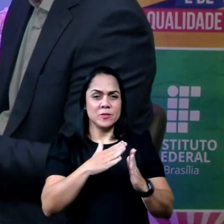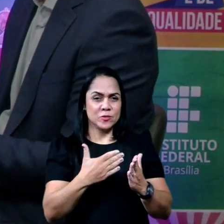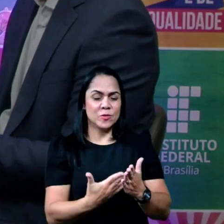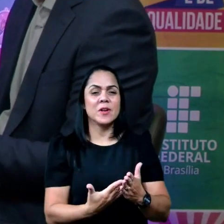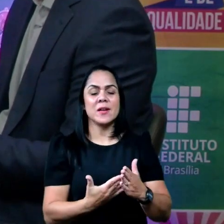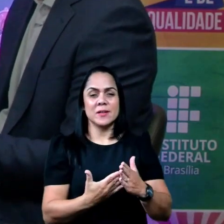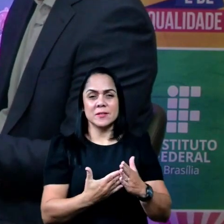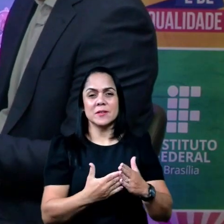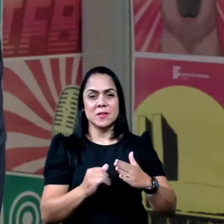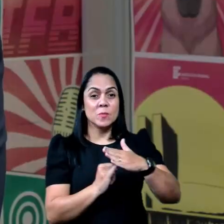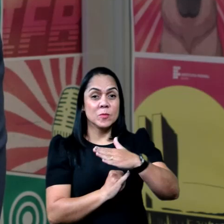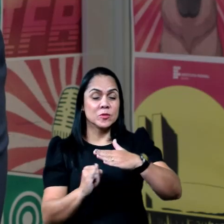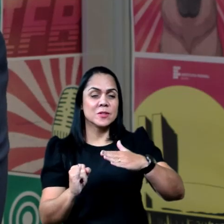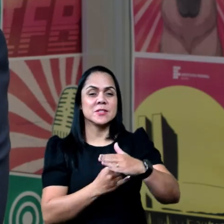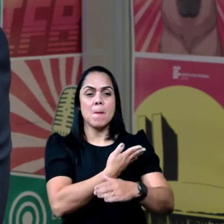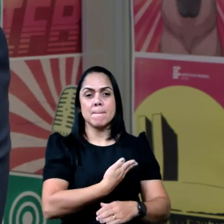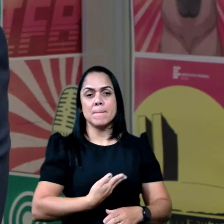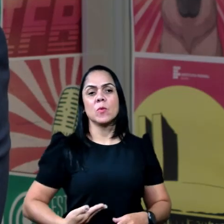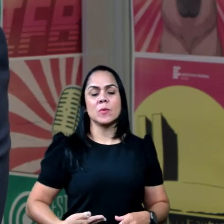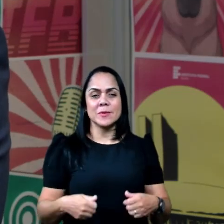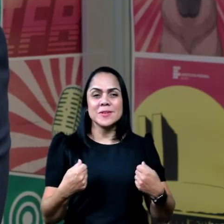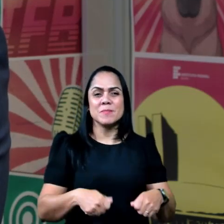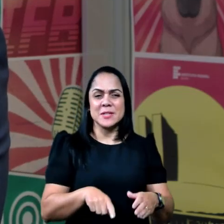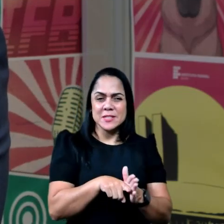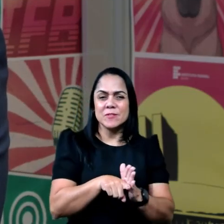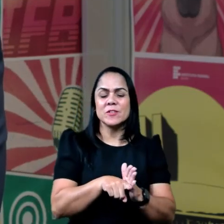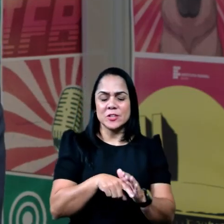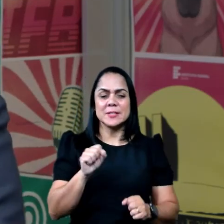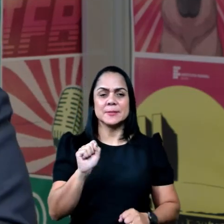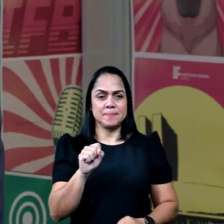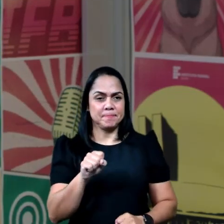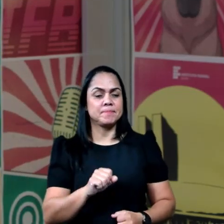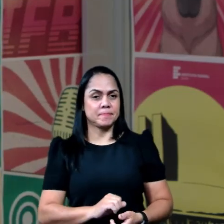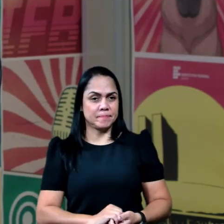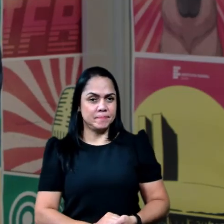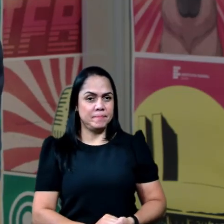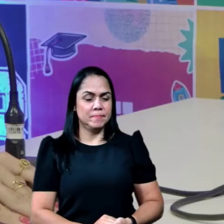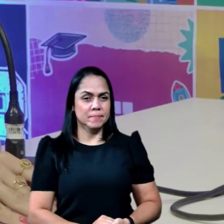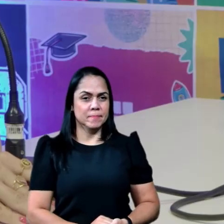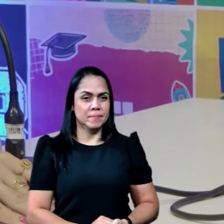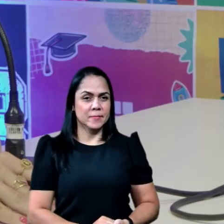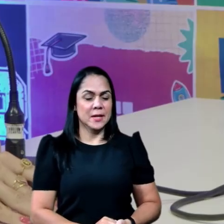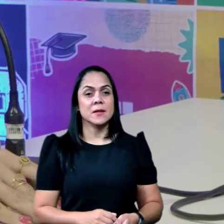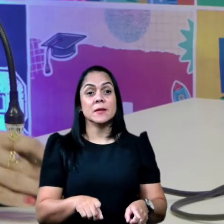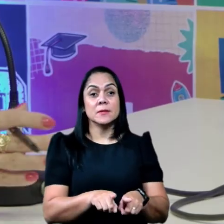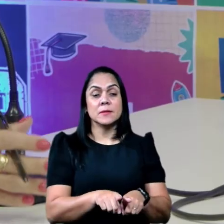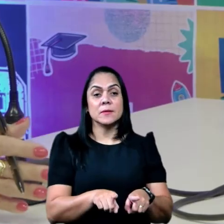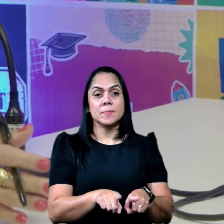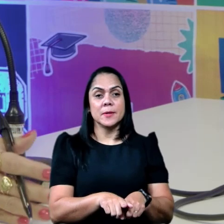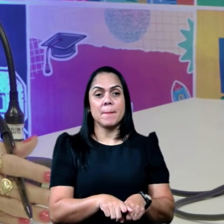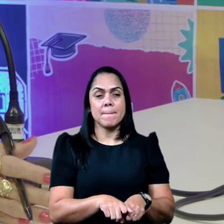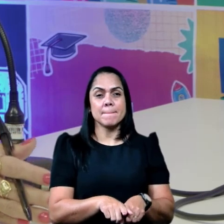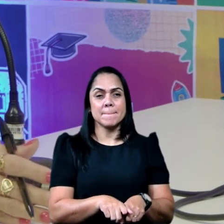federal. Então, é possível apurar, sim, esse tipo de comportamento. Inclusive o valimento do cargo, né, já que Exatamente.